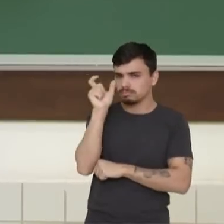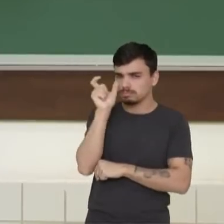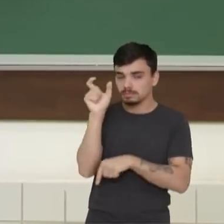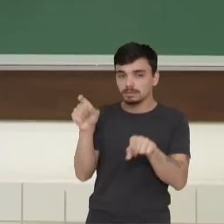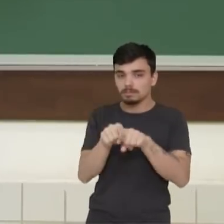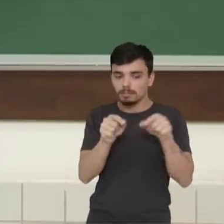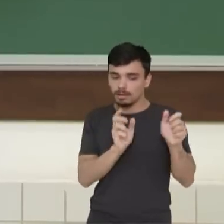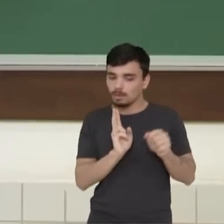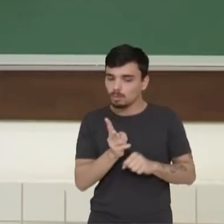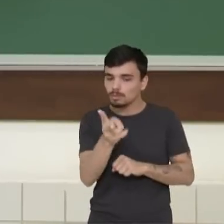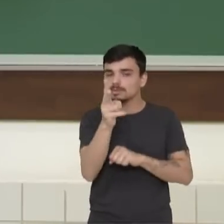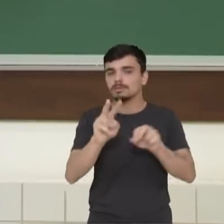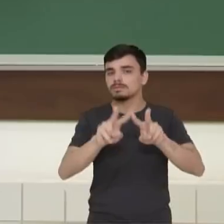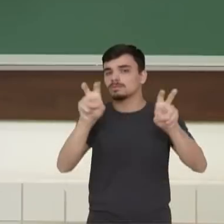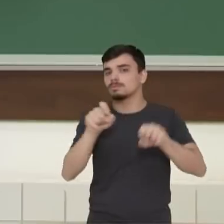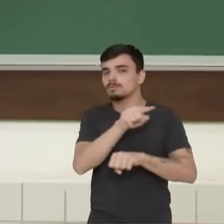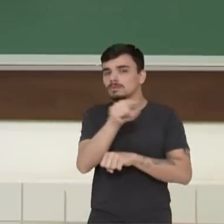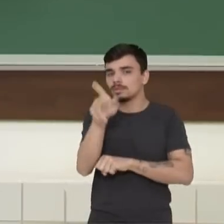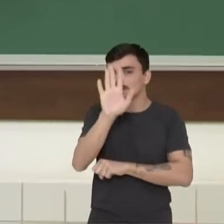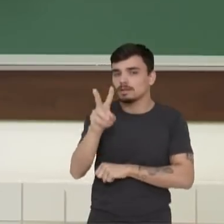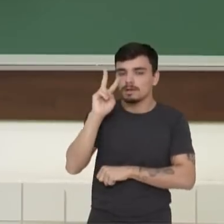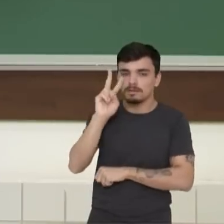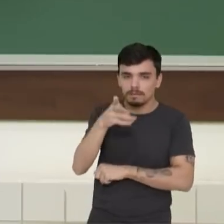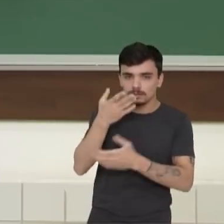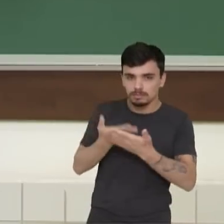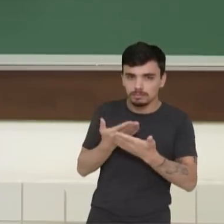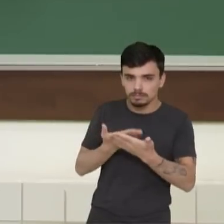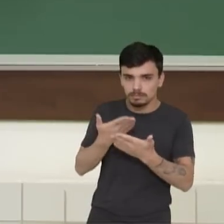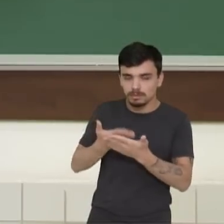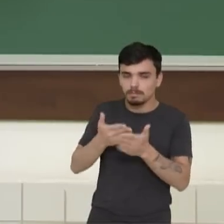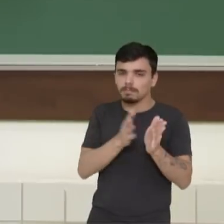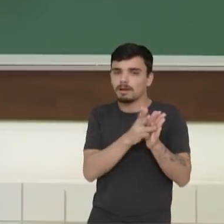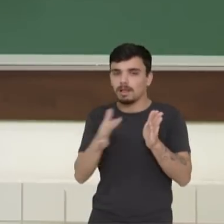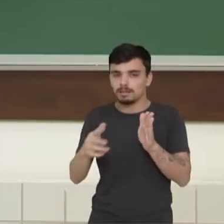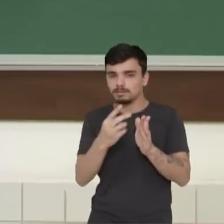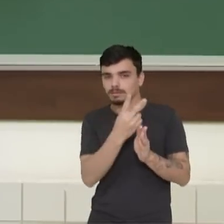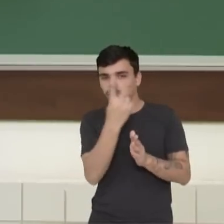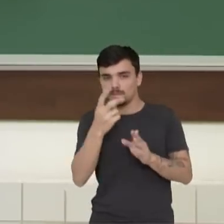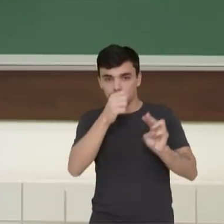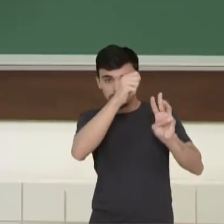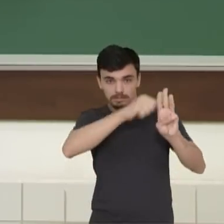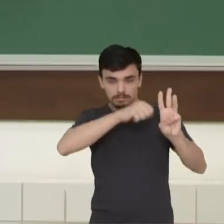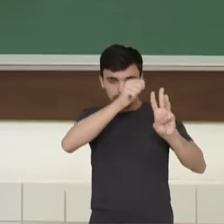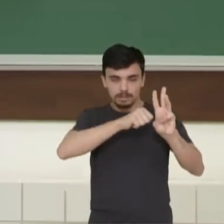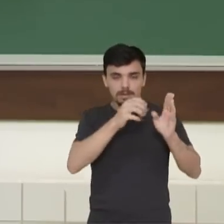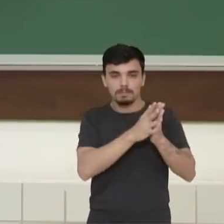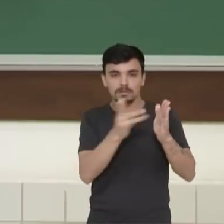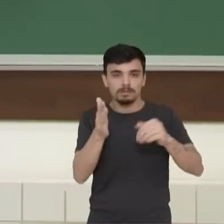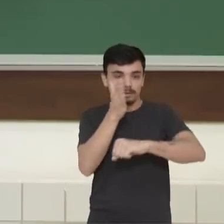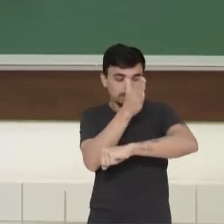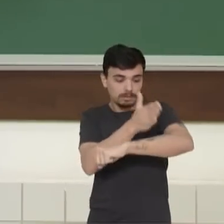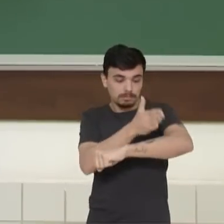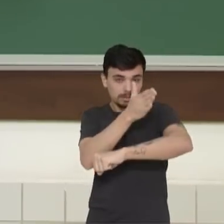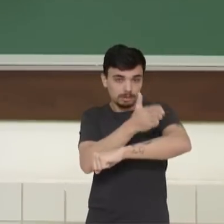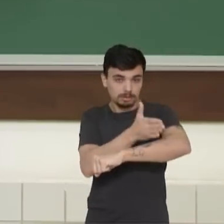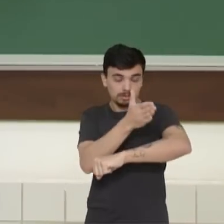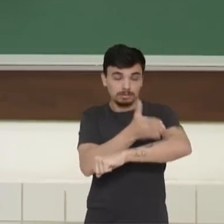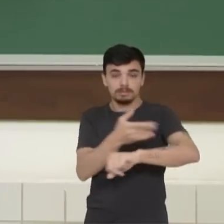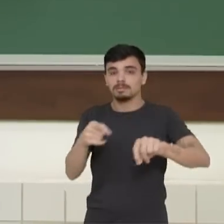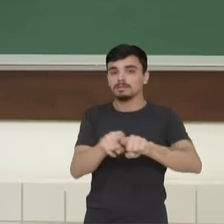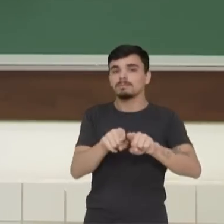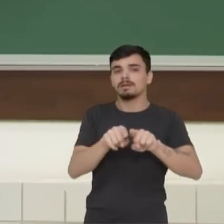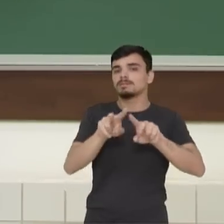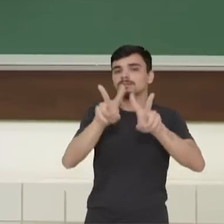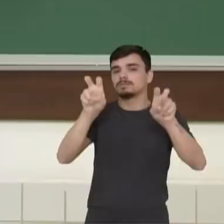vai dar continuidade ao que vocês já vêm estudando durante o segundo trimestre, que é o período da Idade Média. Nós vamos estudar